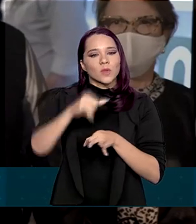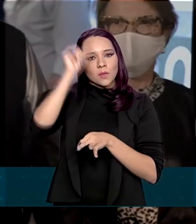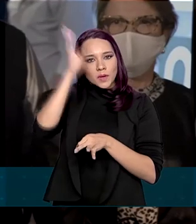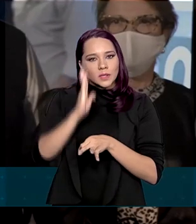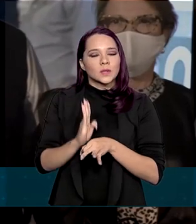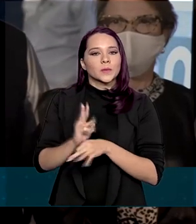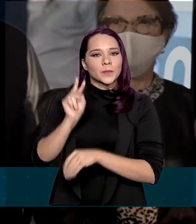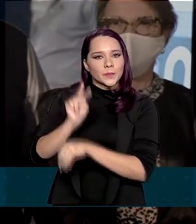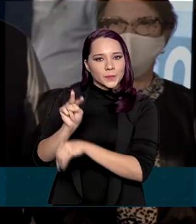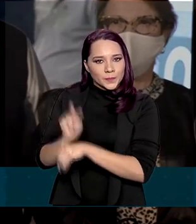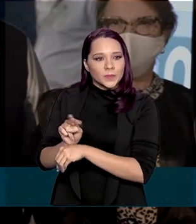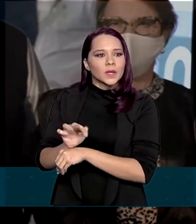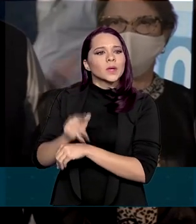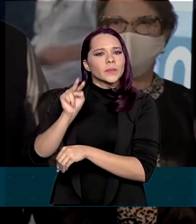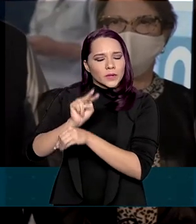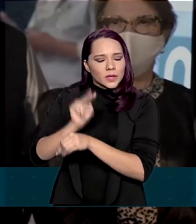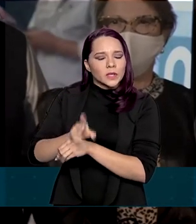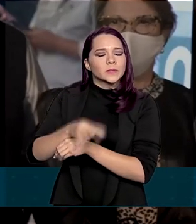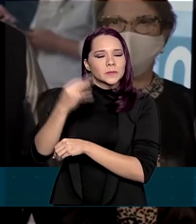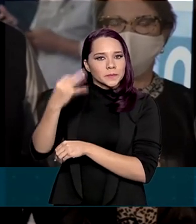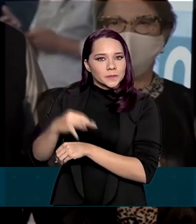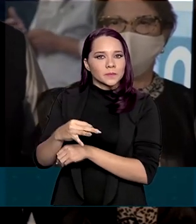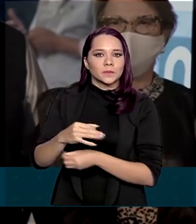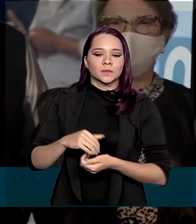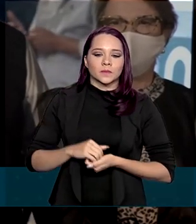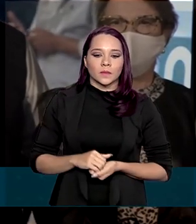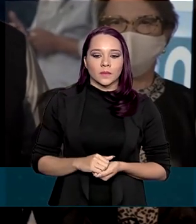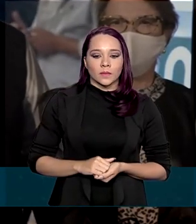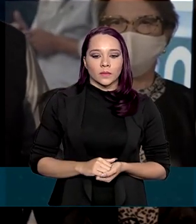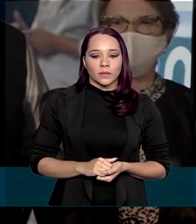preserva, preserva mesmo.